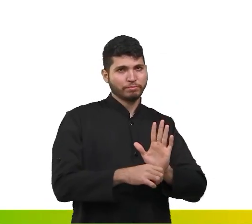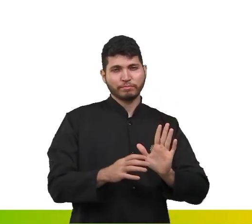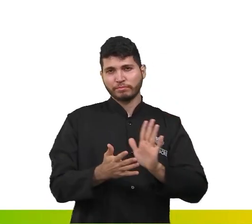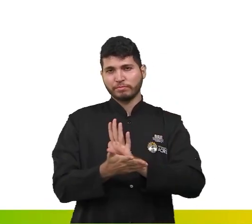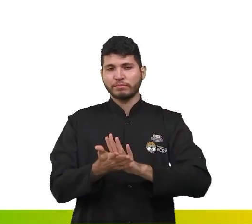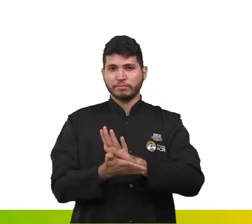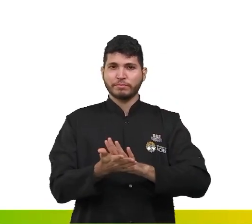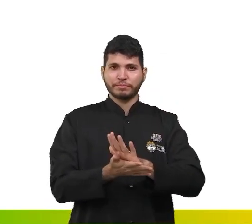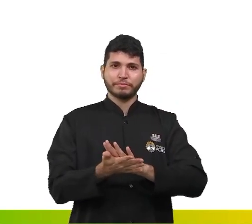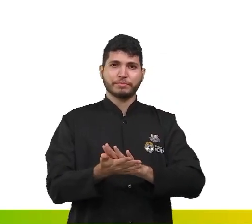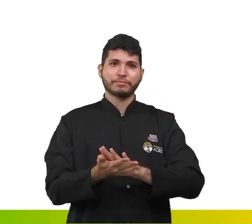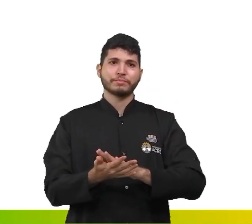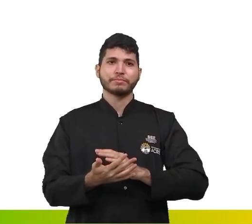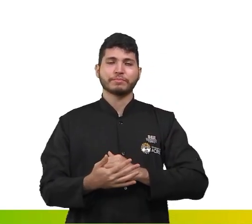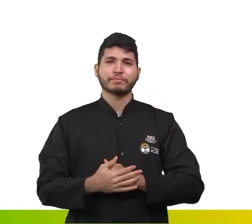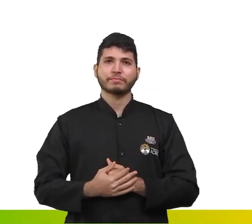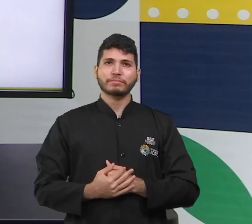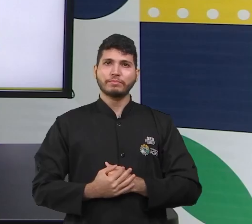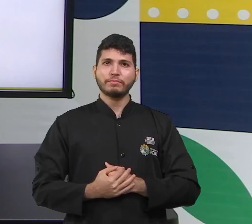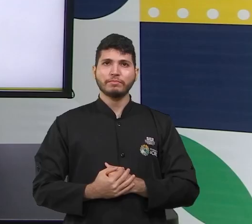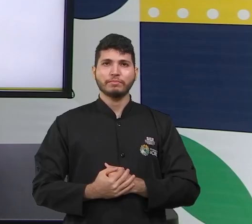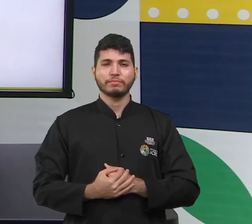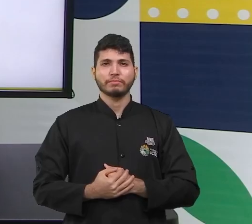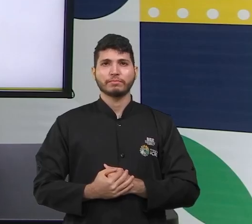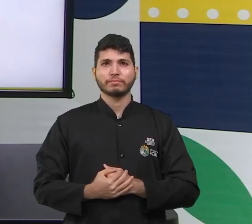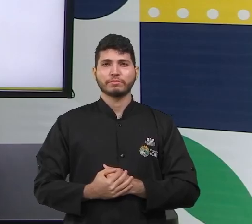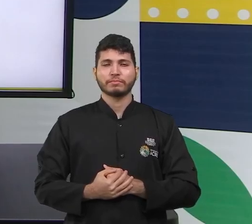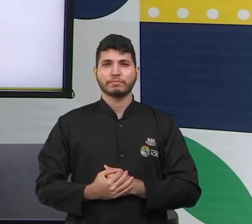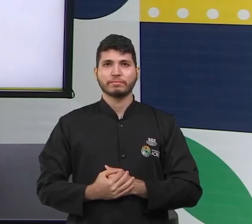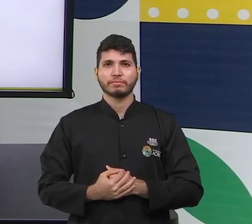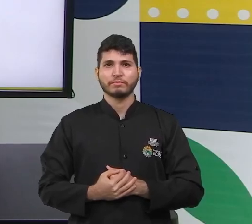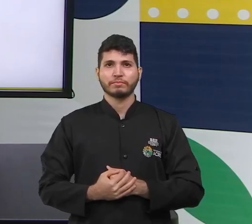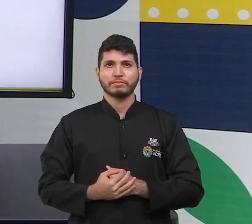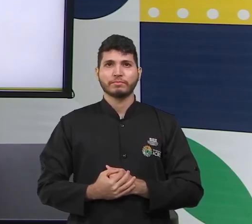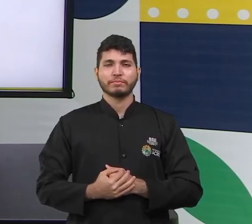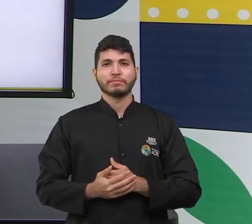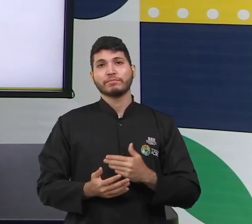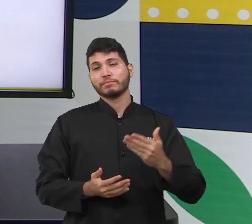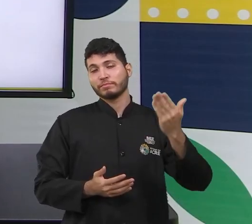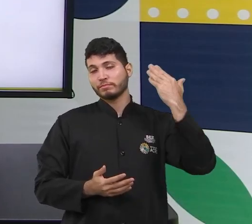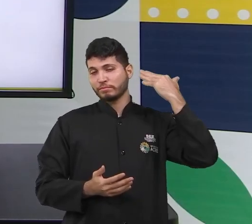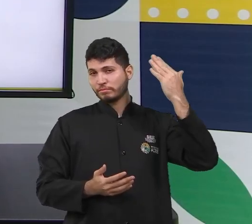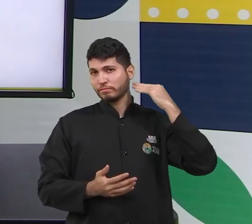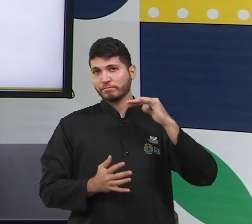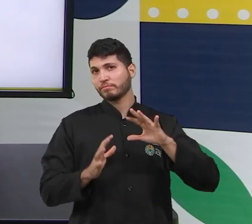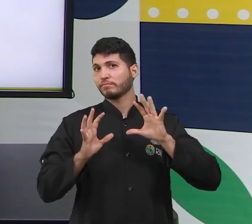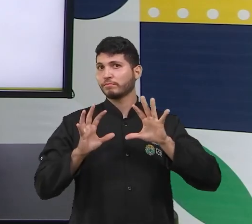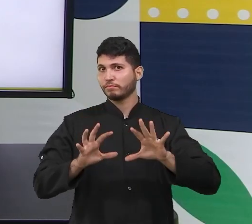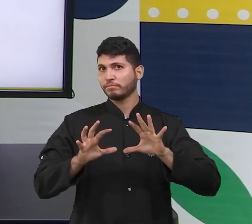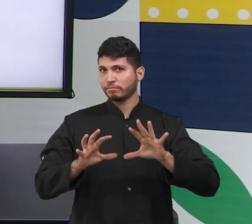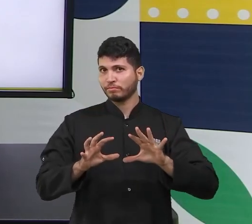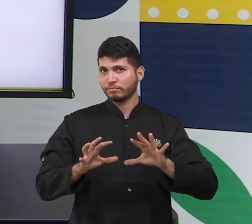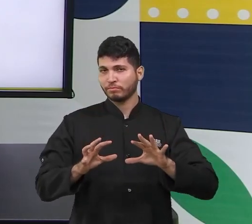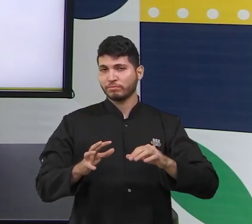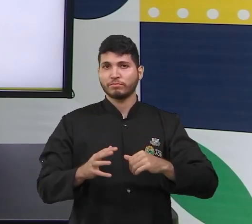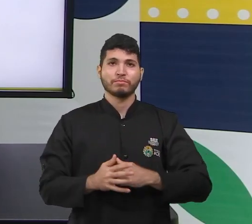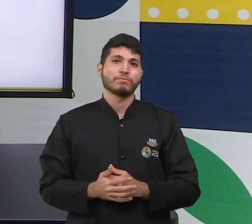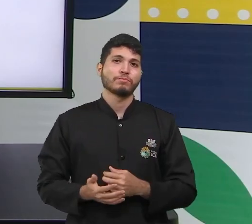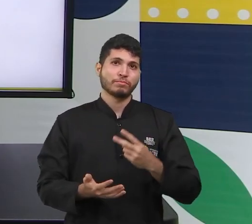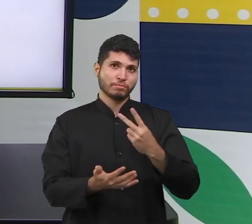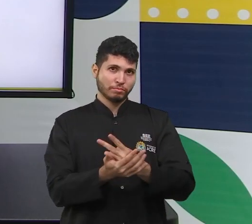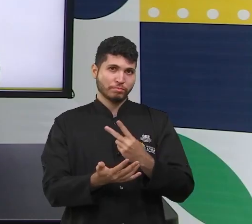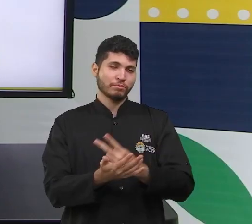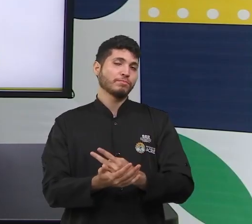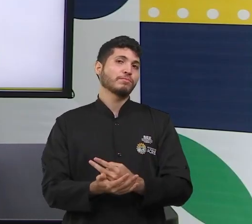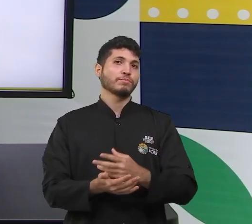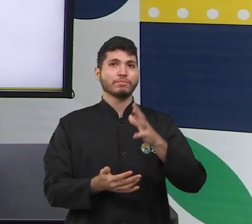menor potencial ofensivo. Já foi o tempo de que esse ditado valia, gente. A gente sempre ouviu isso ao longo da nossa